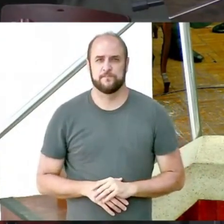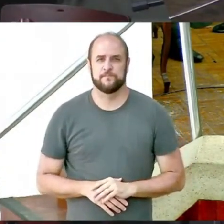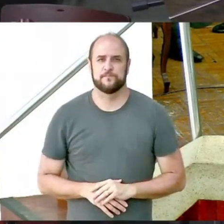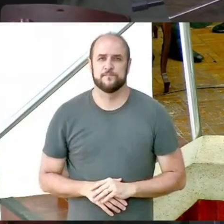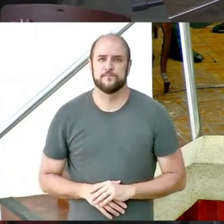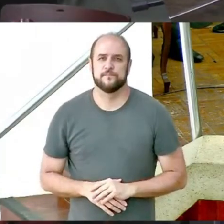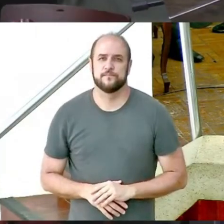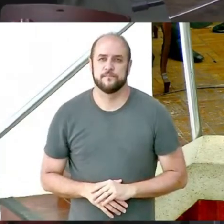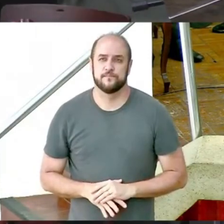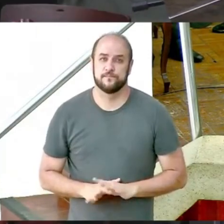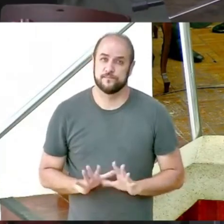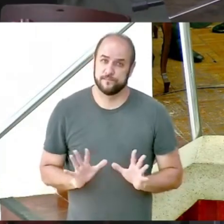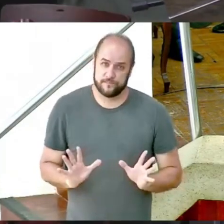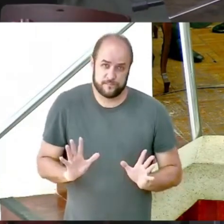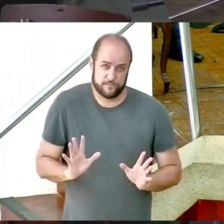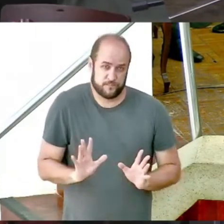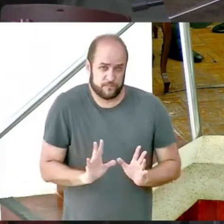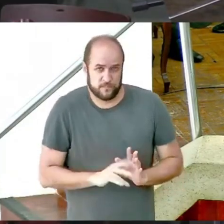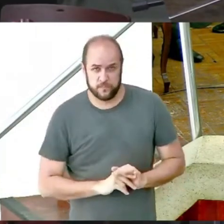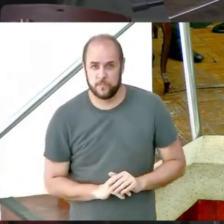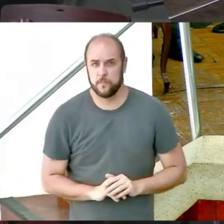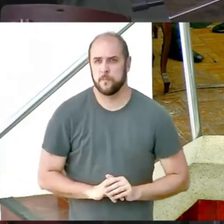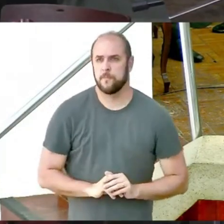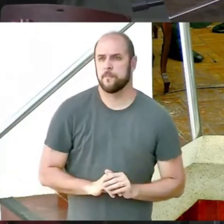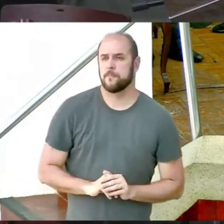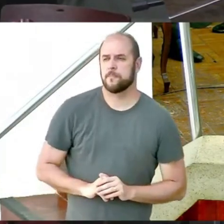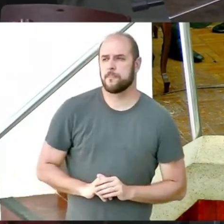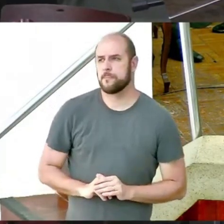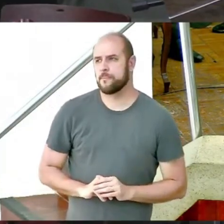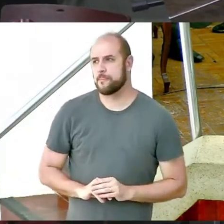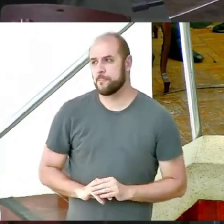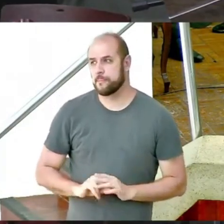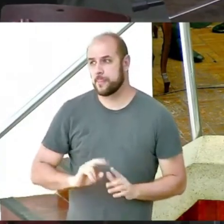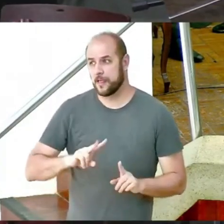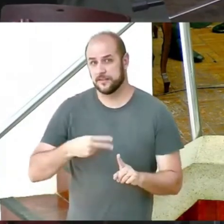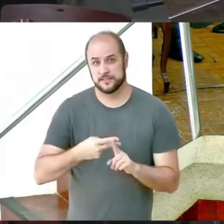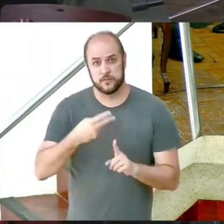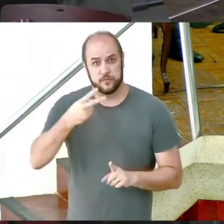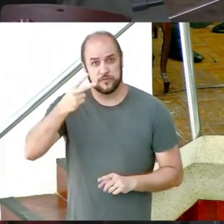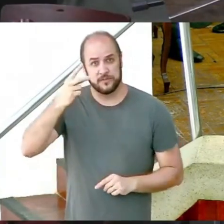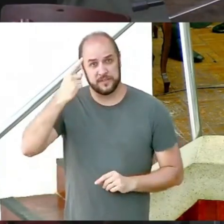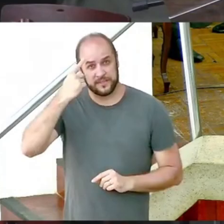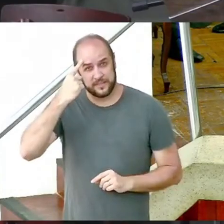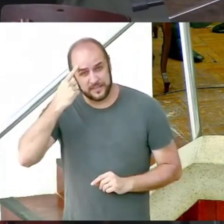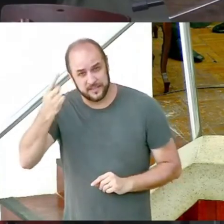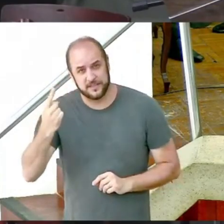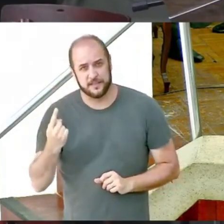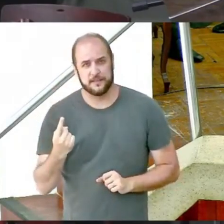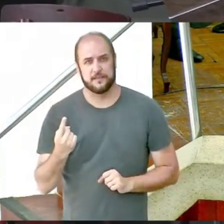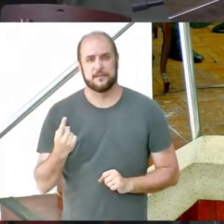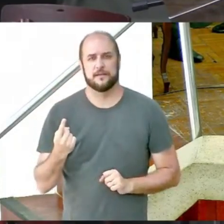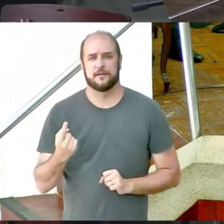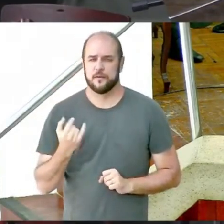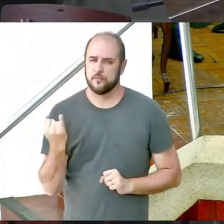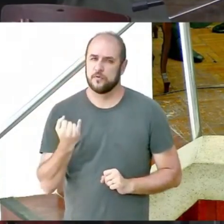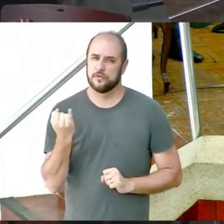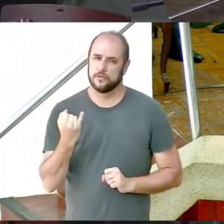Uma segunda implicação de orar, venha o teu reino, é se envolver com as missões.